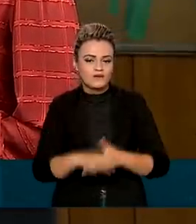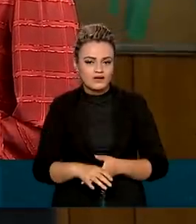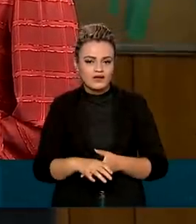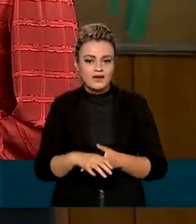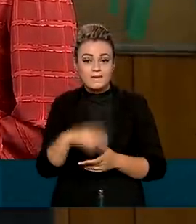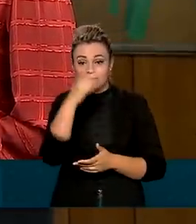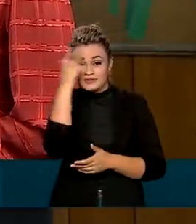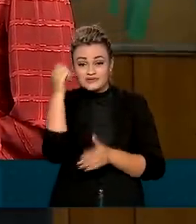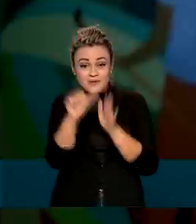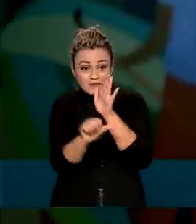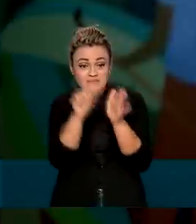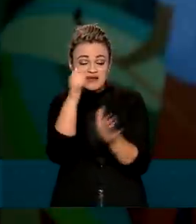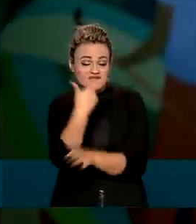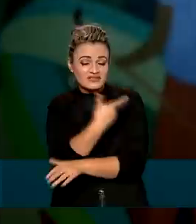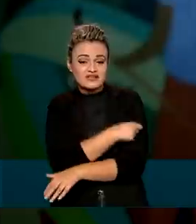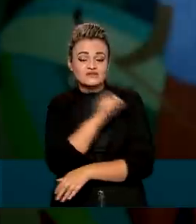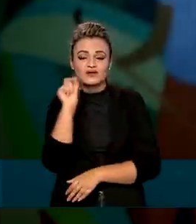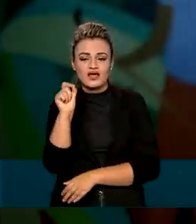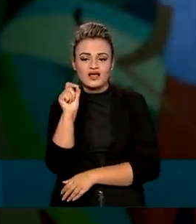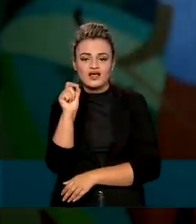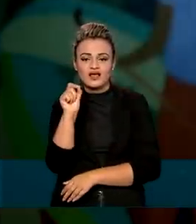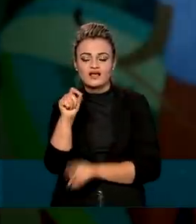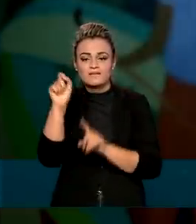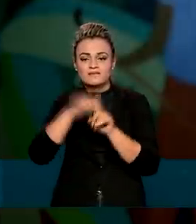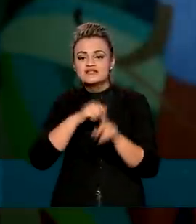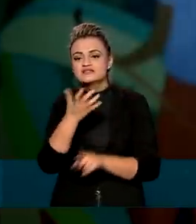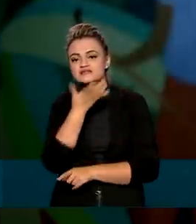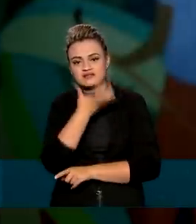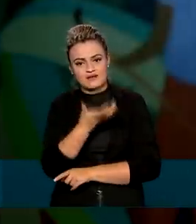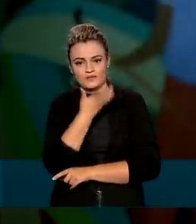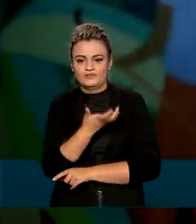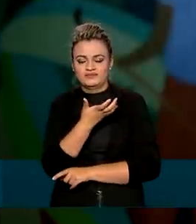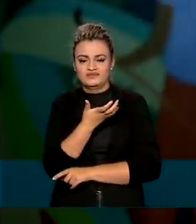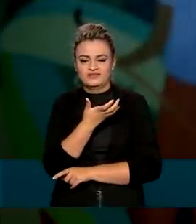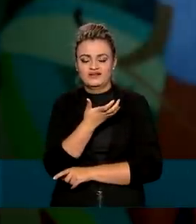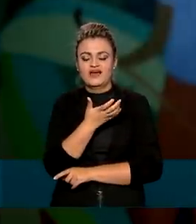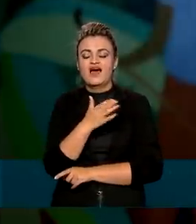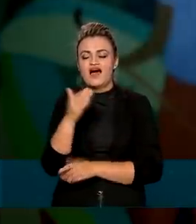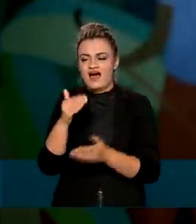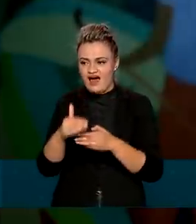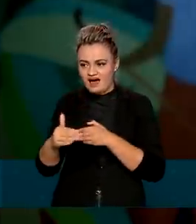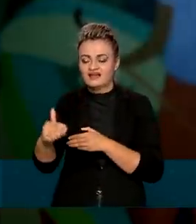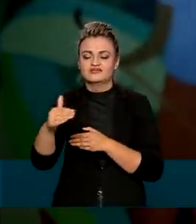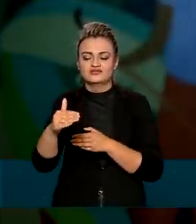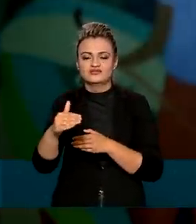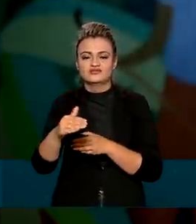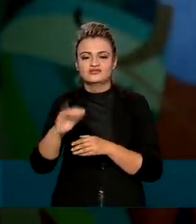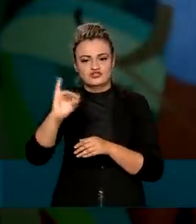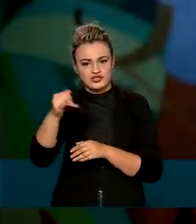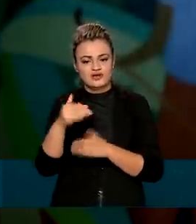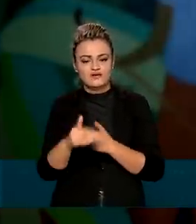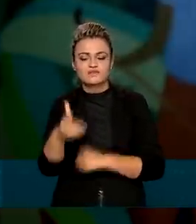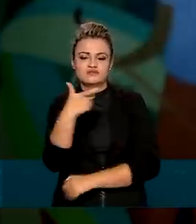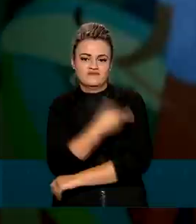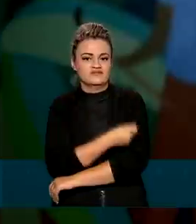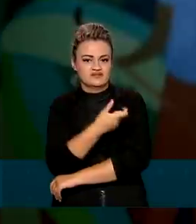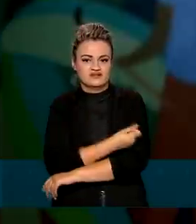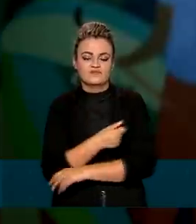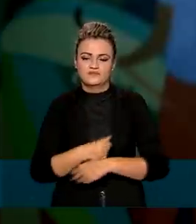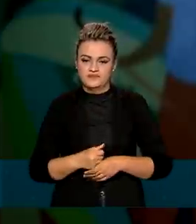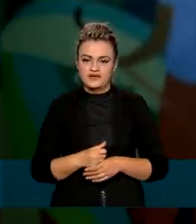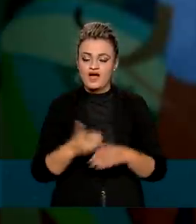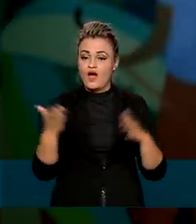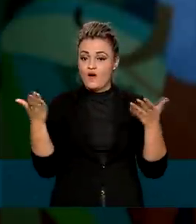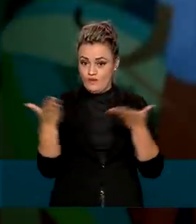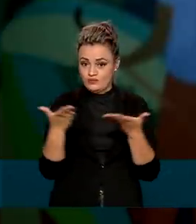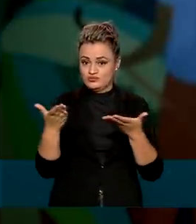vacinada em 2020 foi no início de dezembro e nós começamos a vacinar no mês seguinte hoje